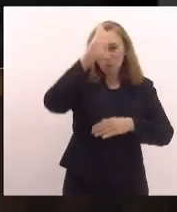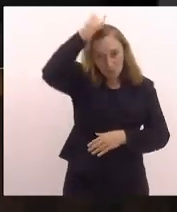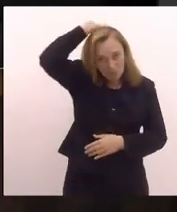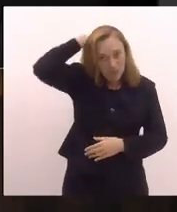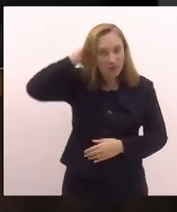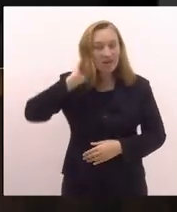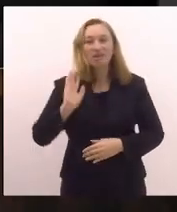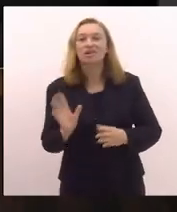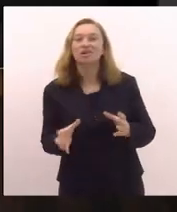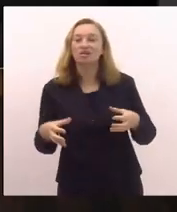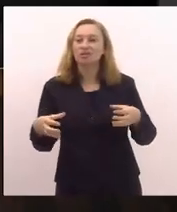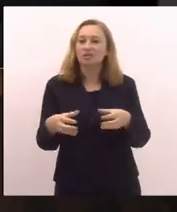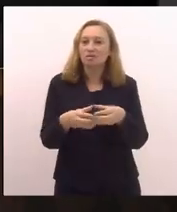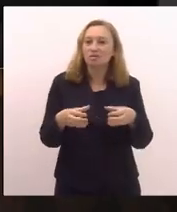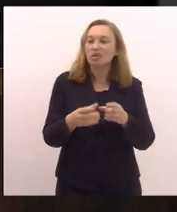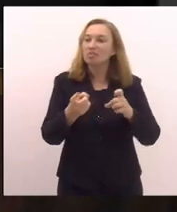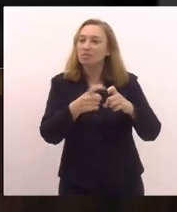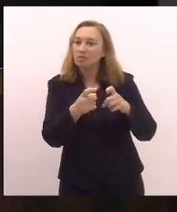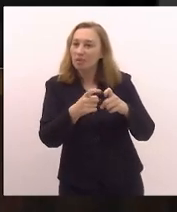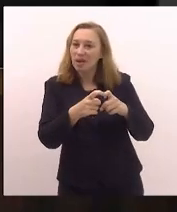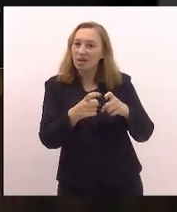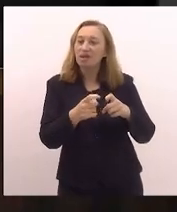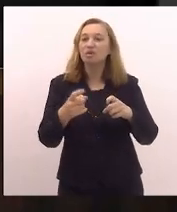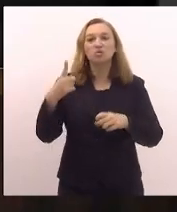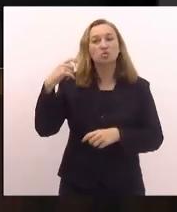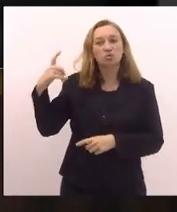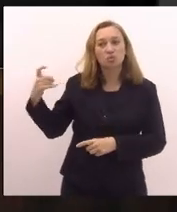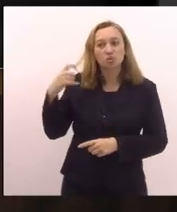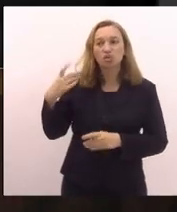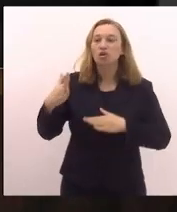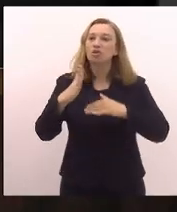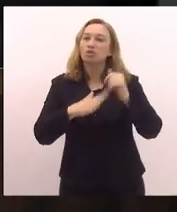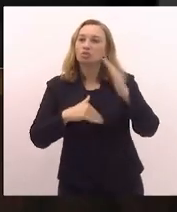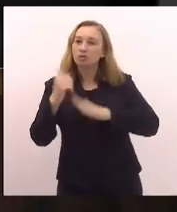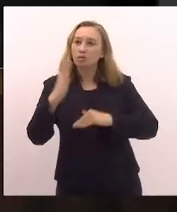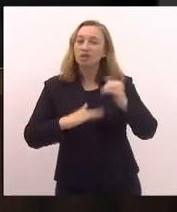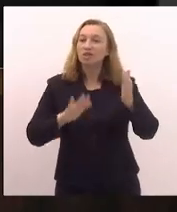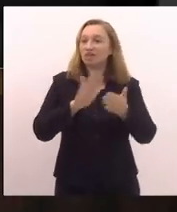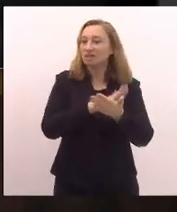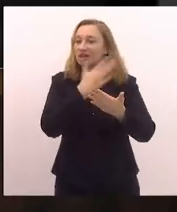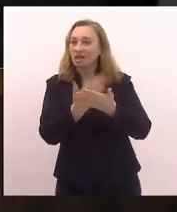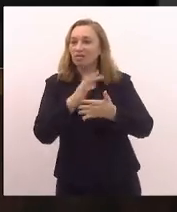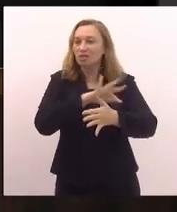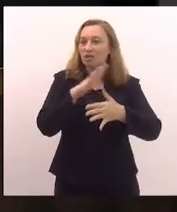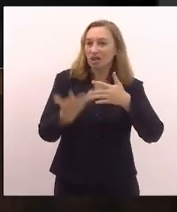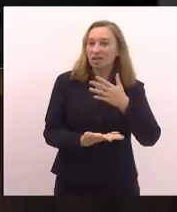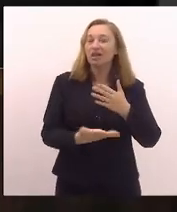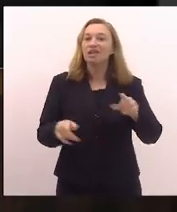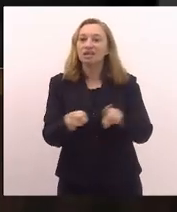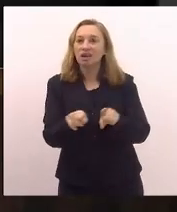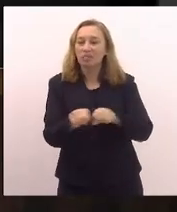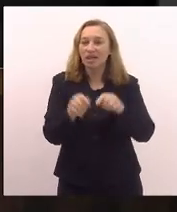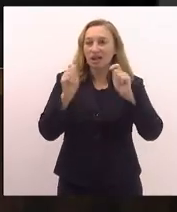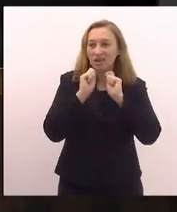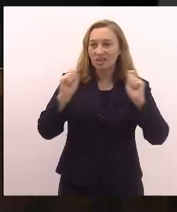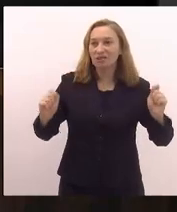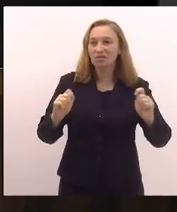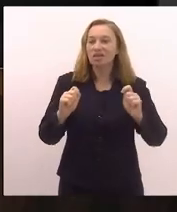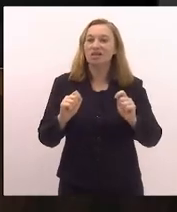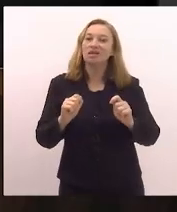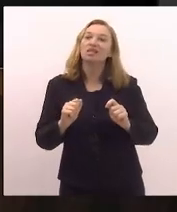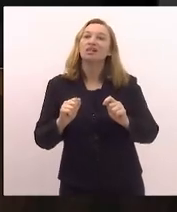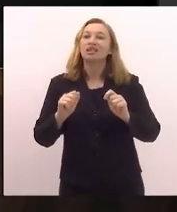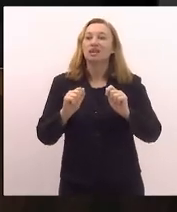o departamento médico, o departamento de sons, profissionais de Libras e assessores da Assembleia Legislativa,